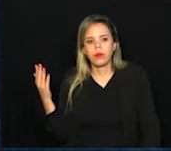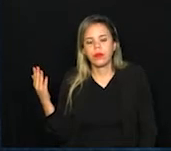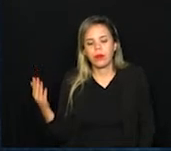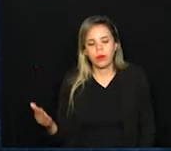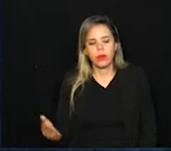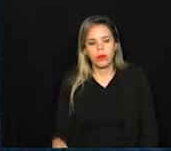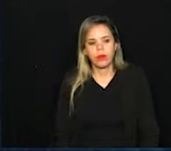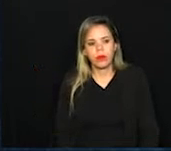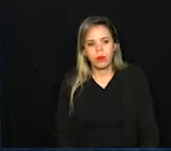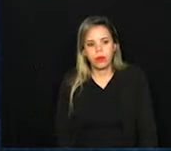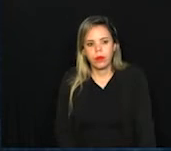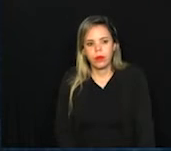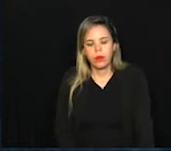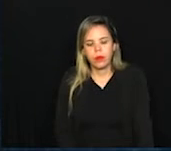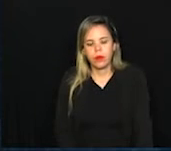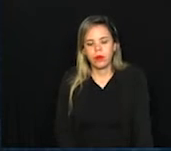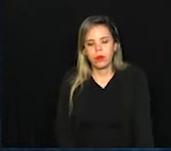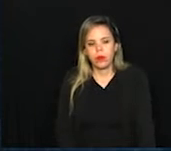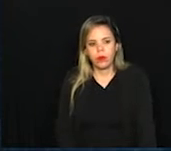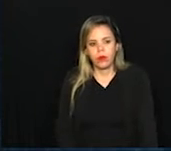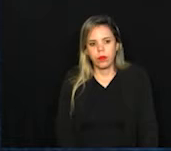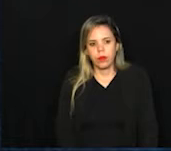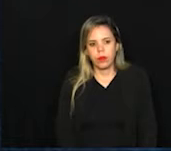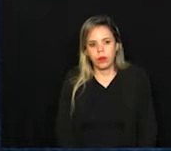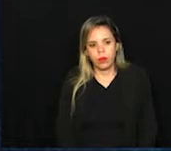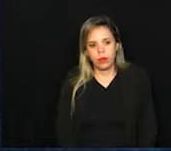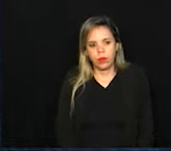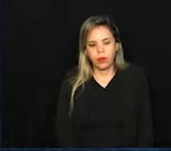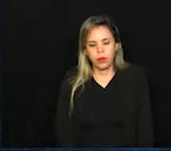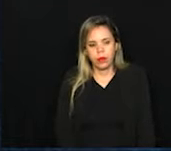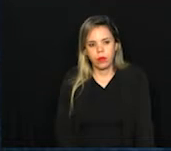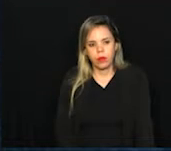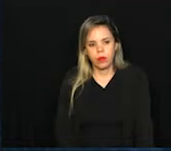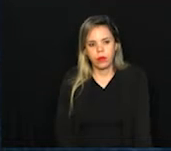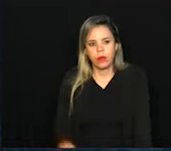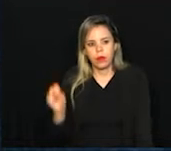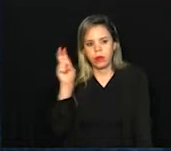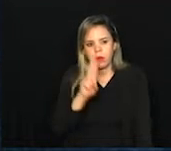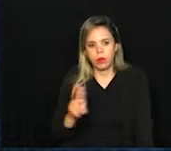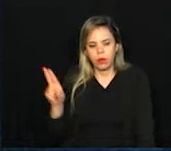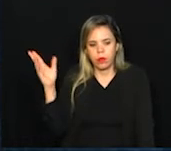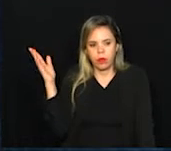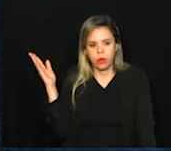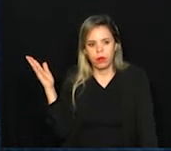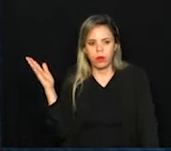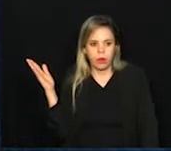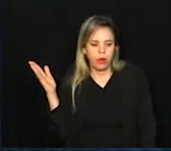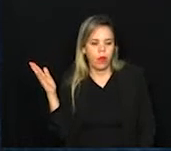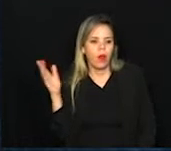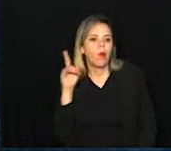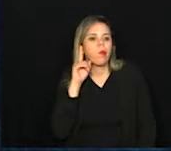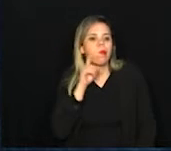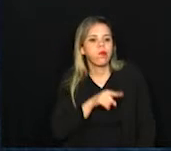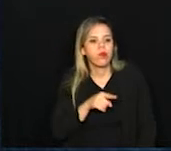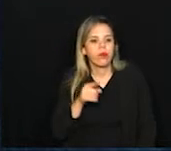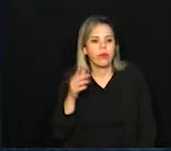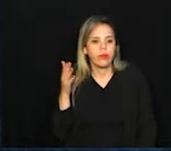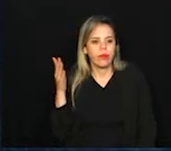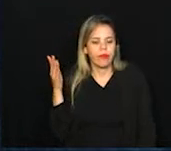confirmou 4.063 óbitos desde o início da pandemia. Sumaré, 925,